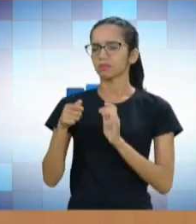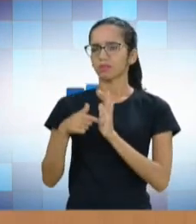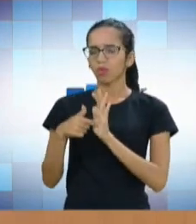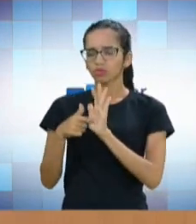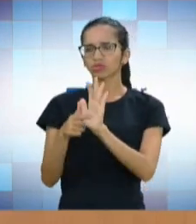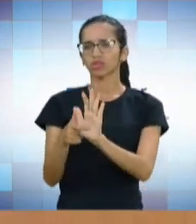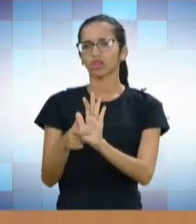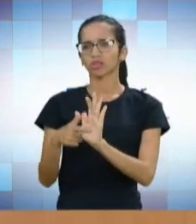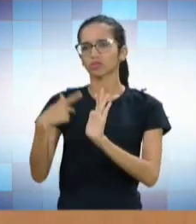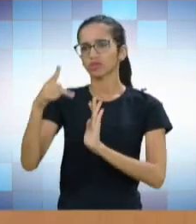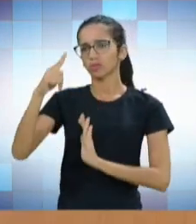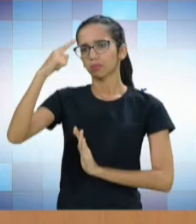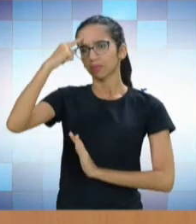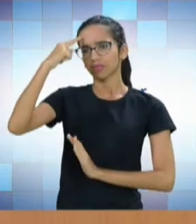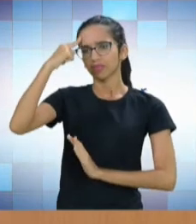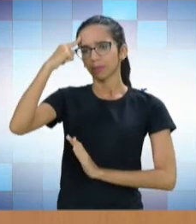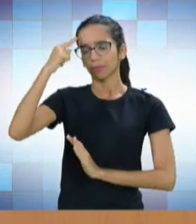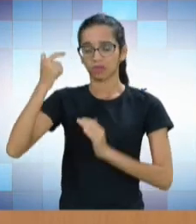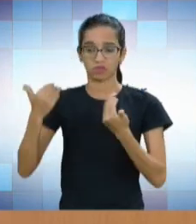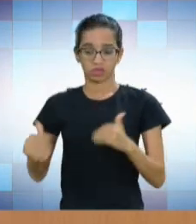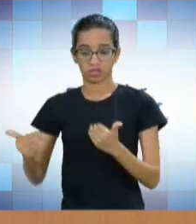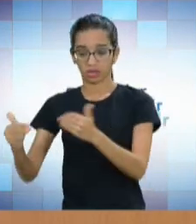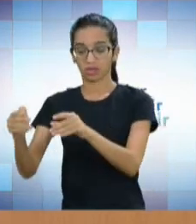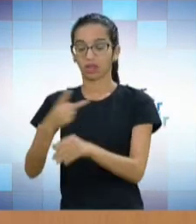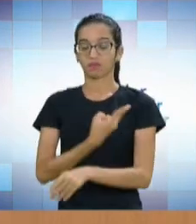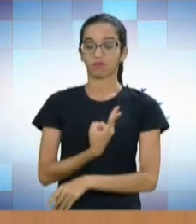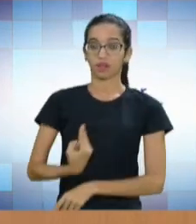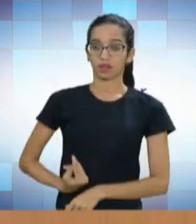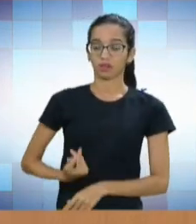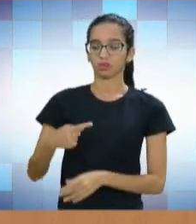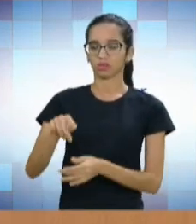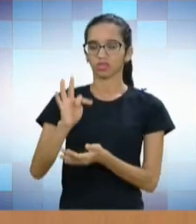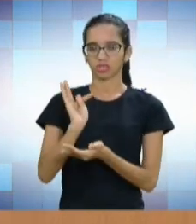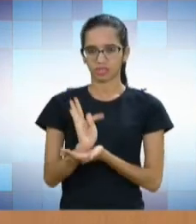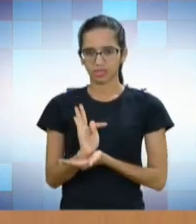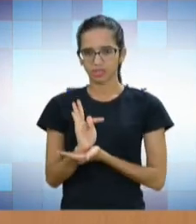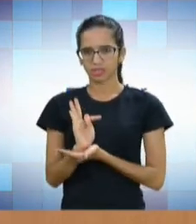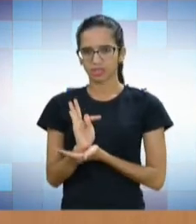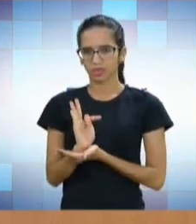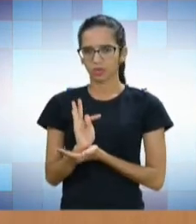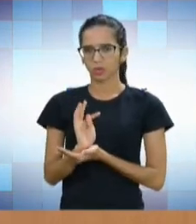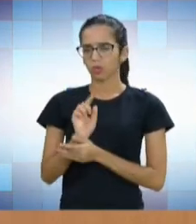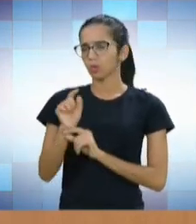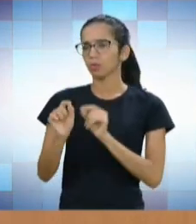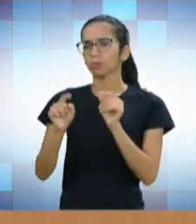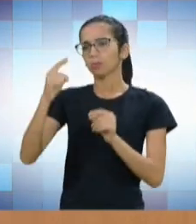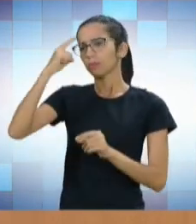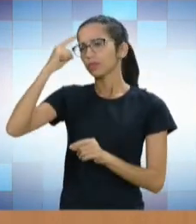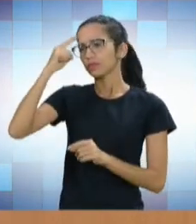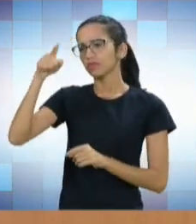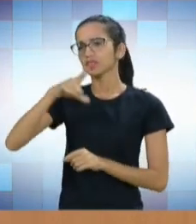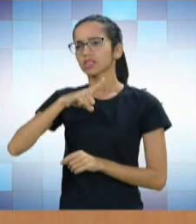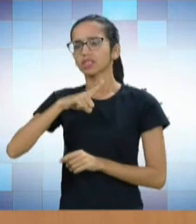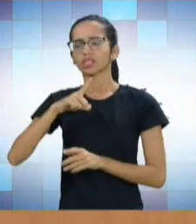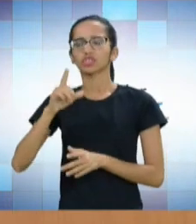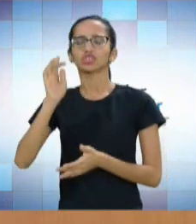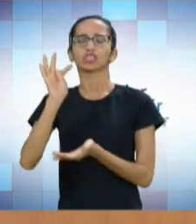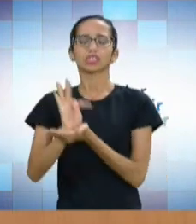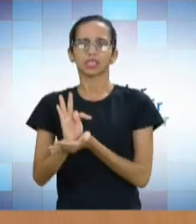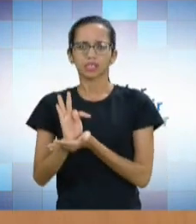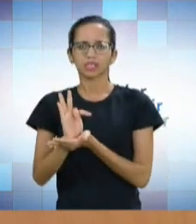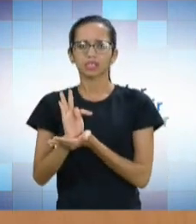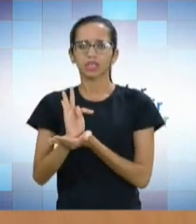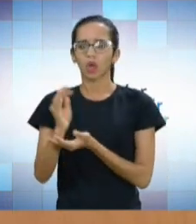uma visão o senhor como o secretário como vereador teresina a visão que eu tenho hoje da nossa capital